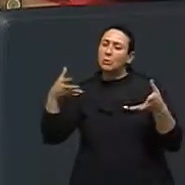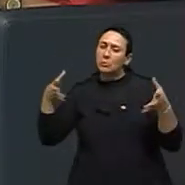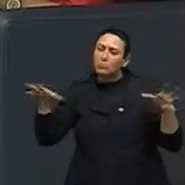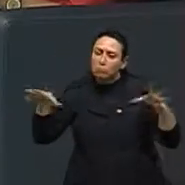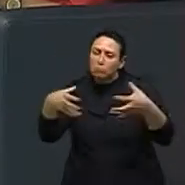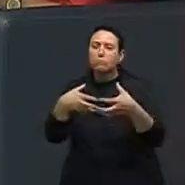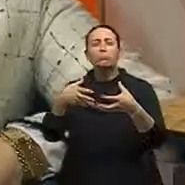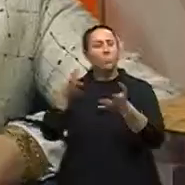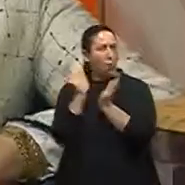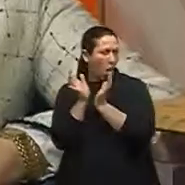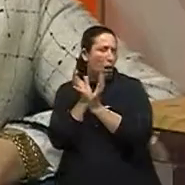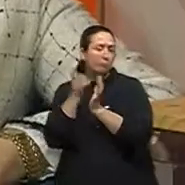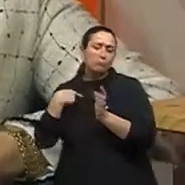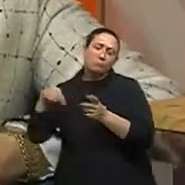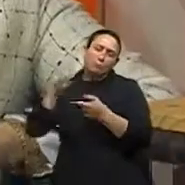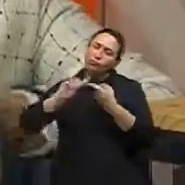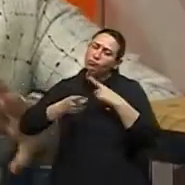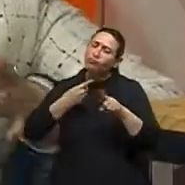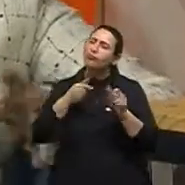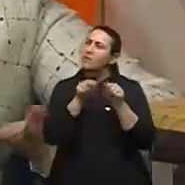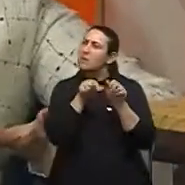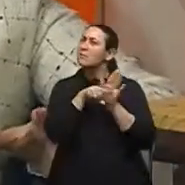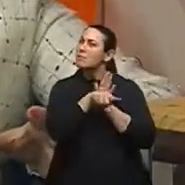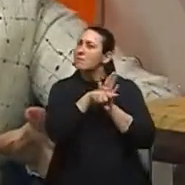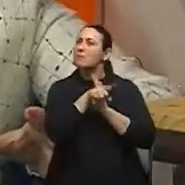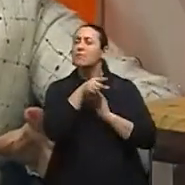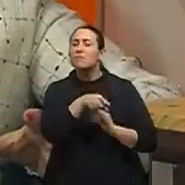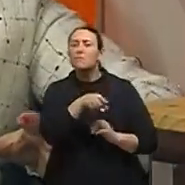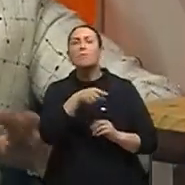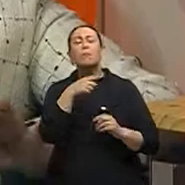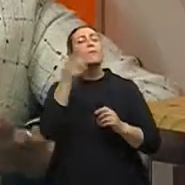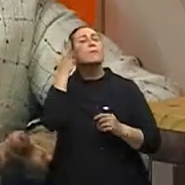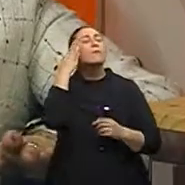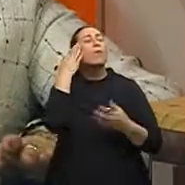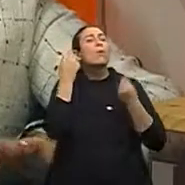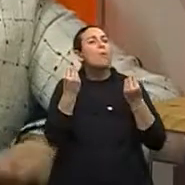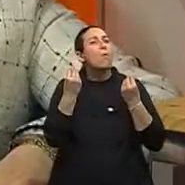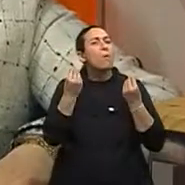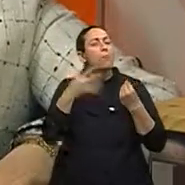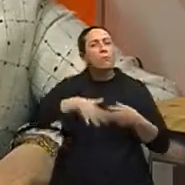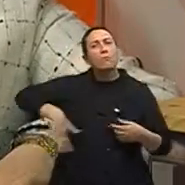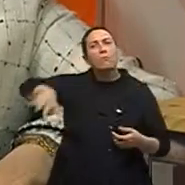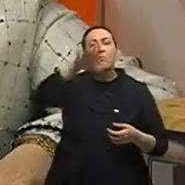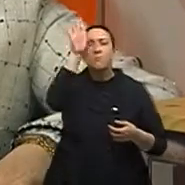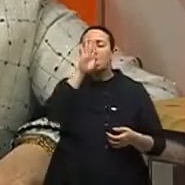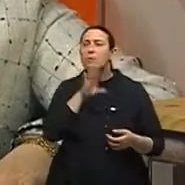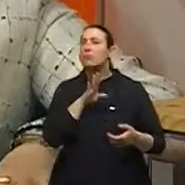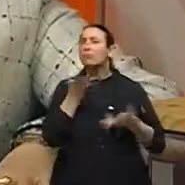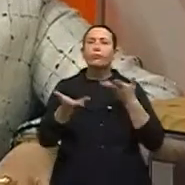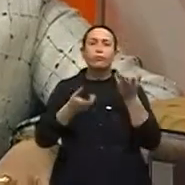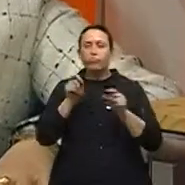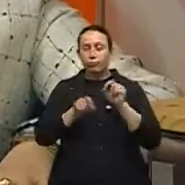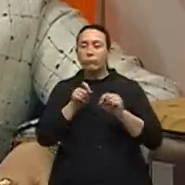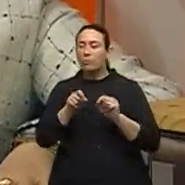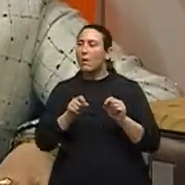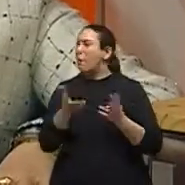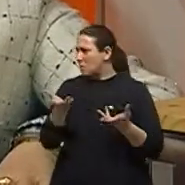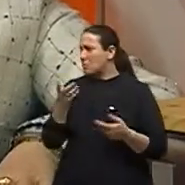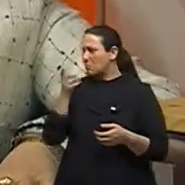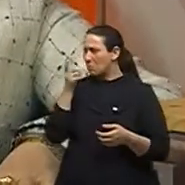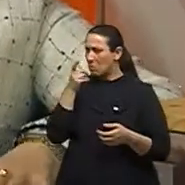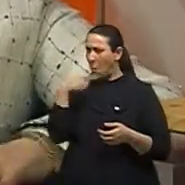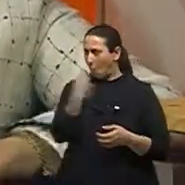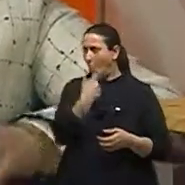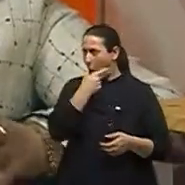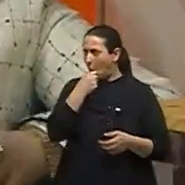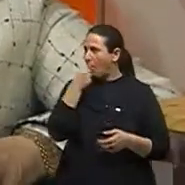pesquisa e e conseguisse ver na nossa realidade brasileiro o que que tá acontecendo e os homens falaram normalmente é foi muito